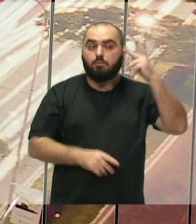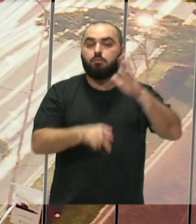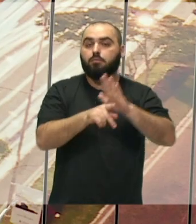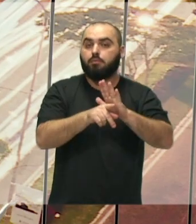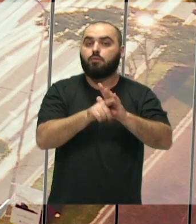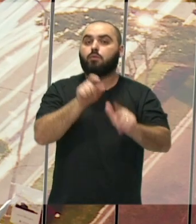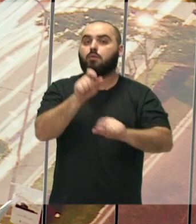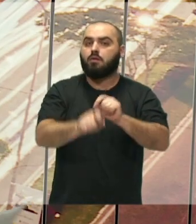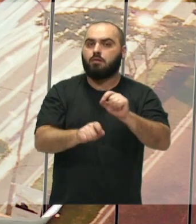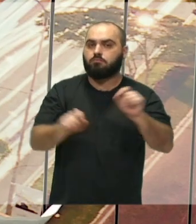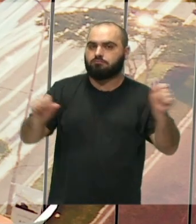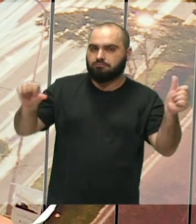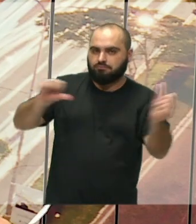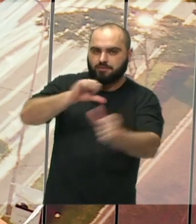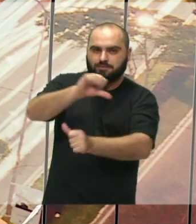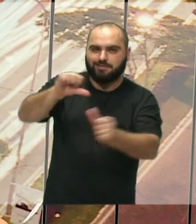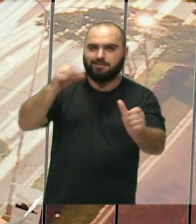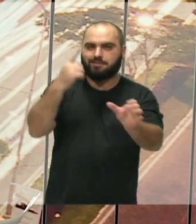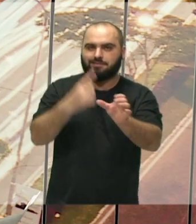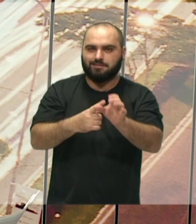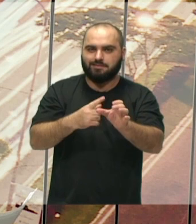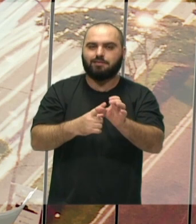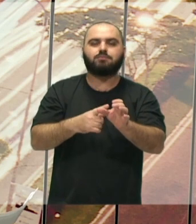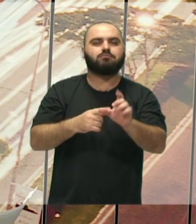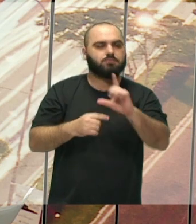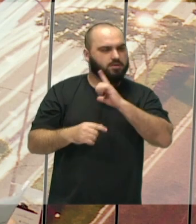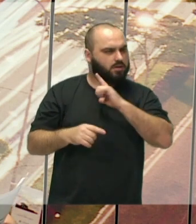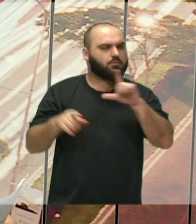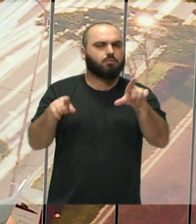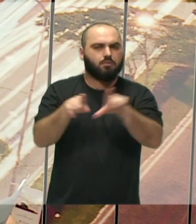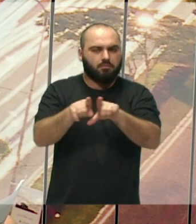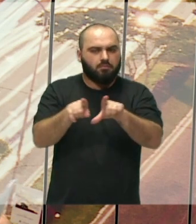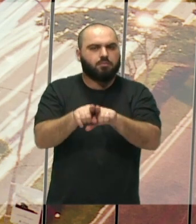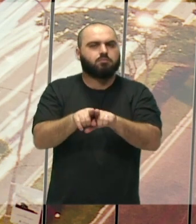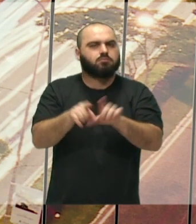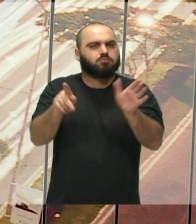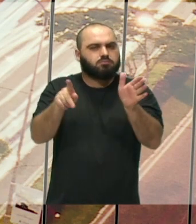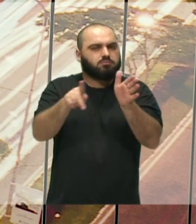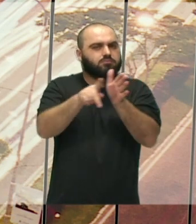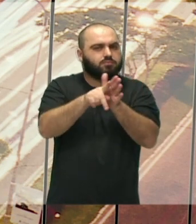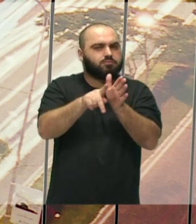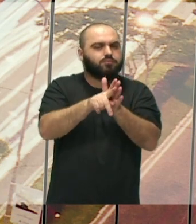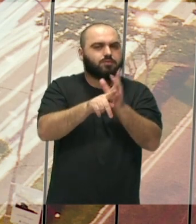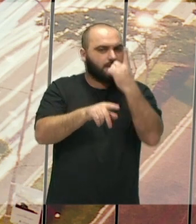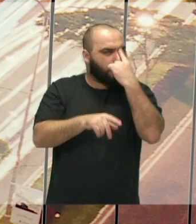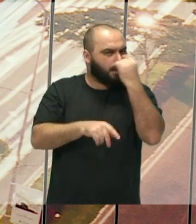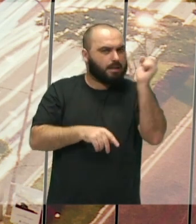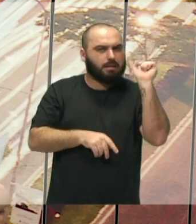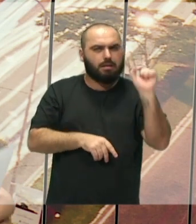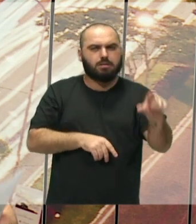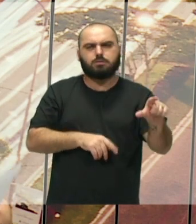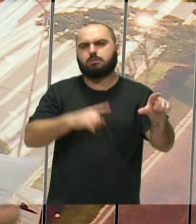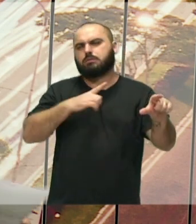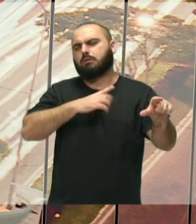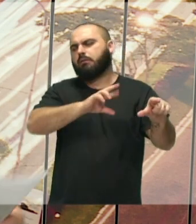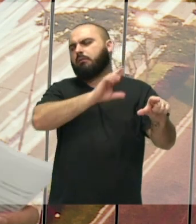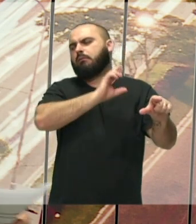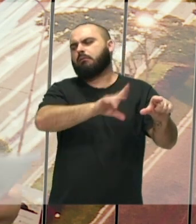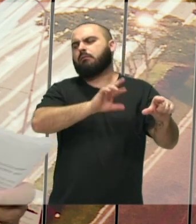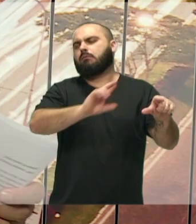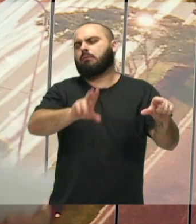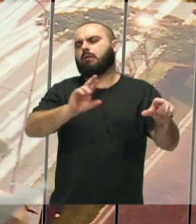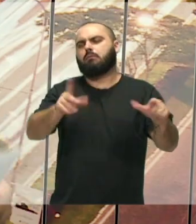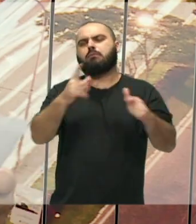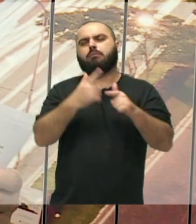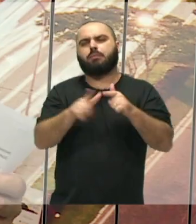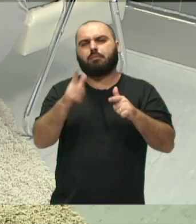causado diversos problemas com relação à coleta do lixo. São diversos os problemas que se multiplicam conforme a cidade